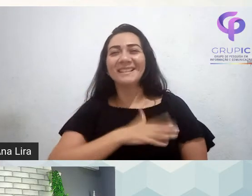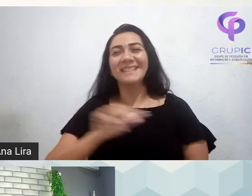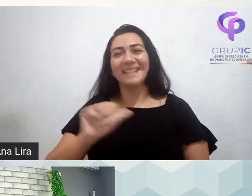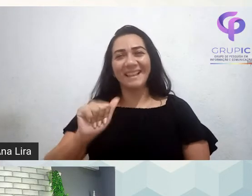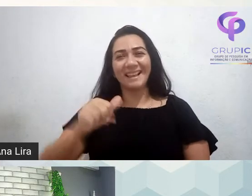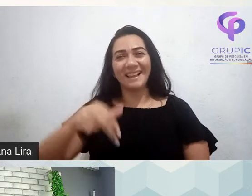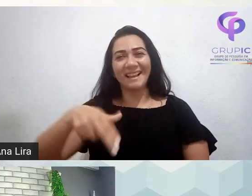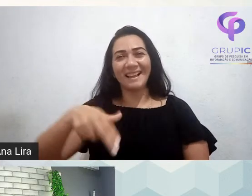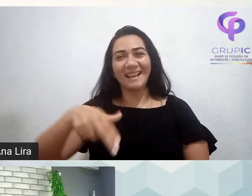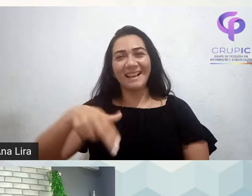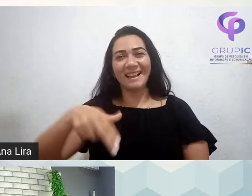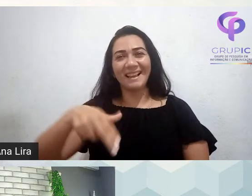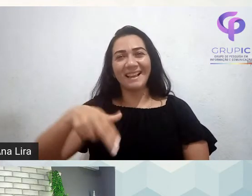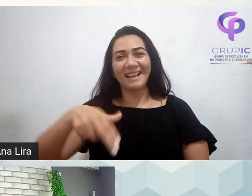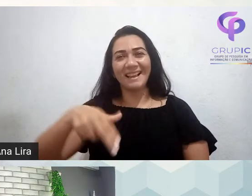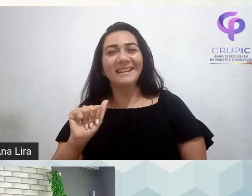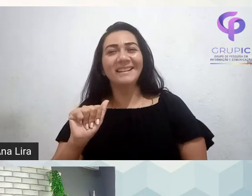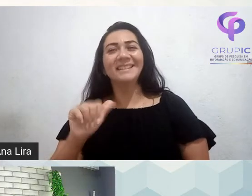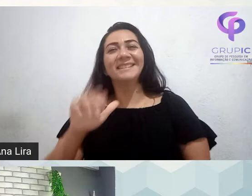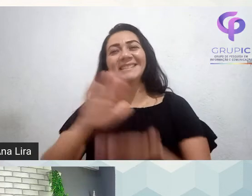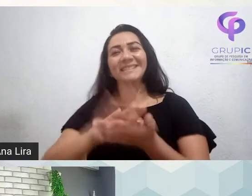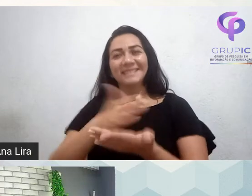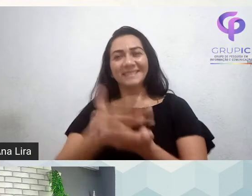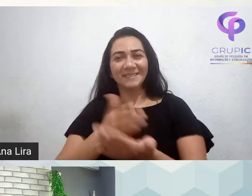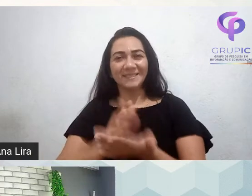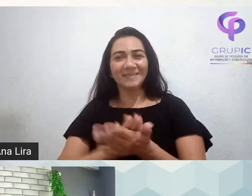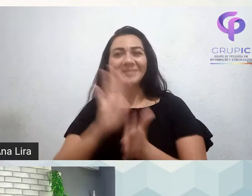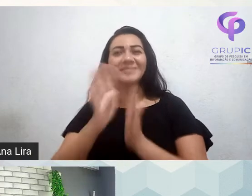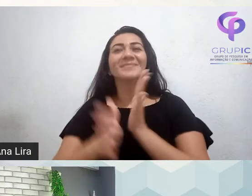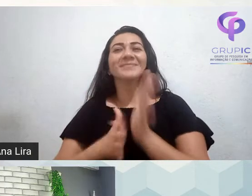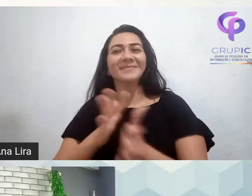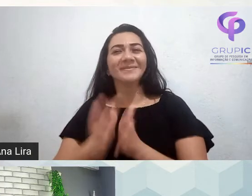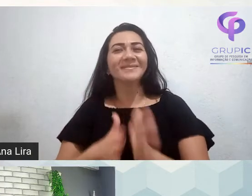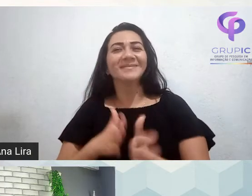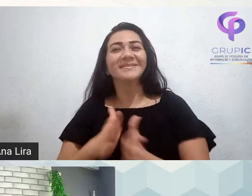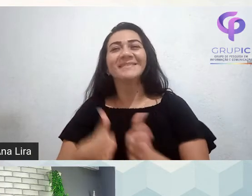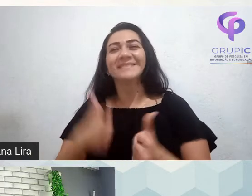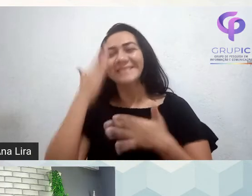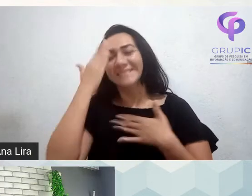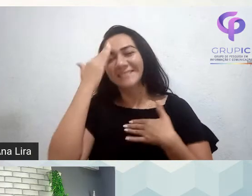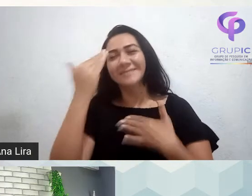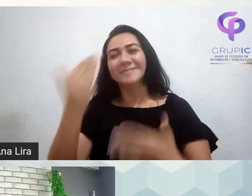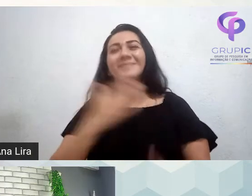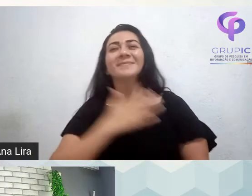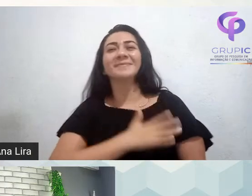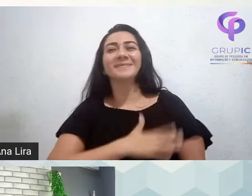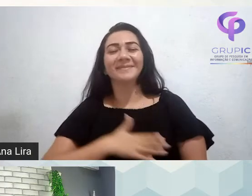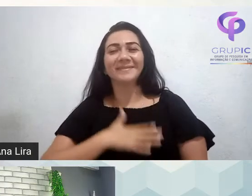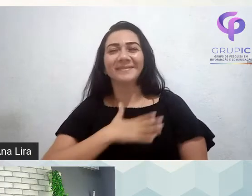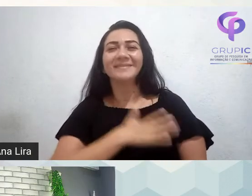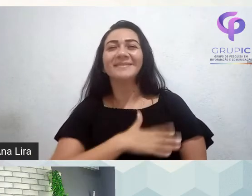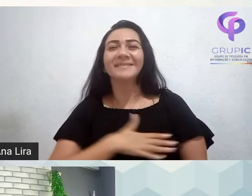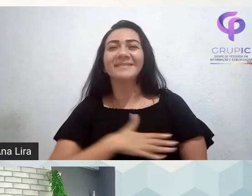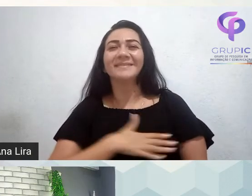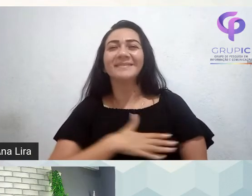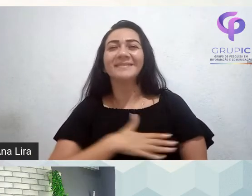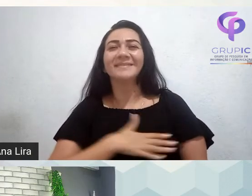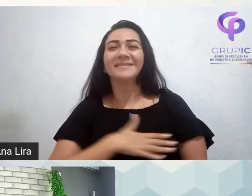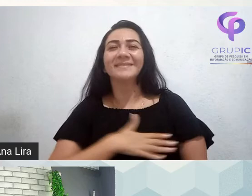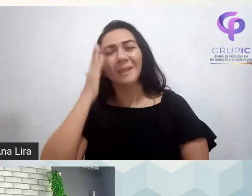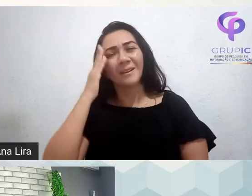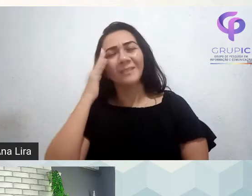gente fazendo aí essa interpretação de Libras, né? E em respeito, como você mesmo falou, professora, eu vou fazer